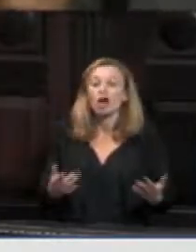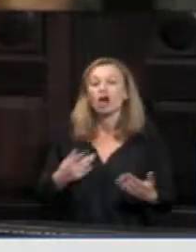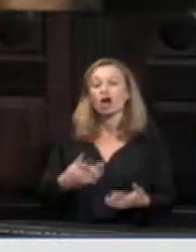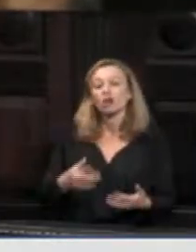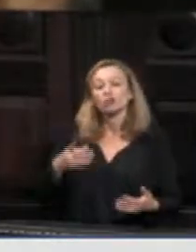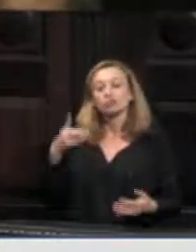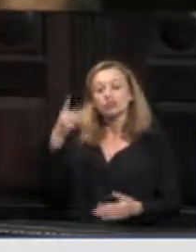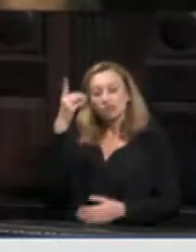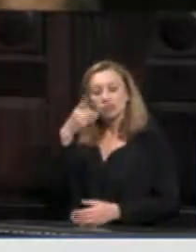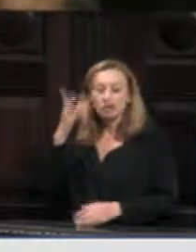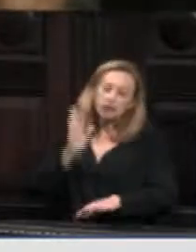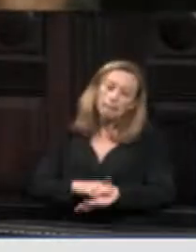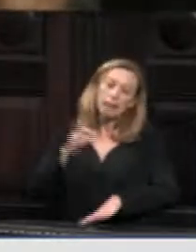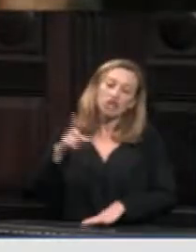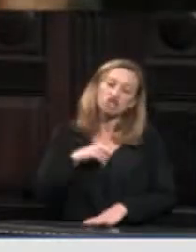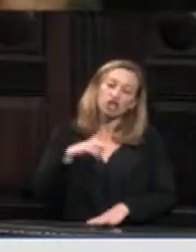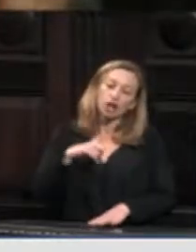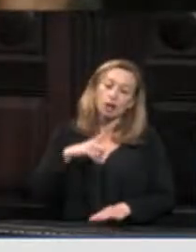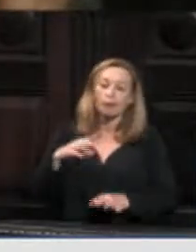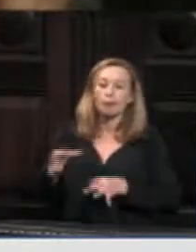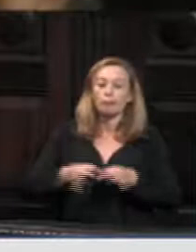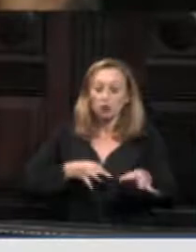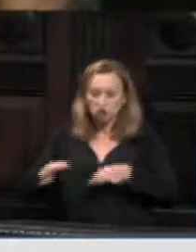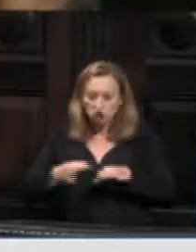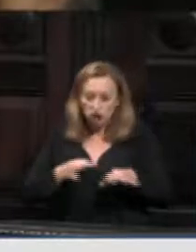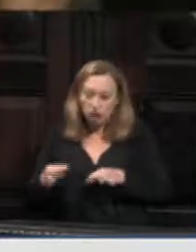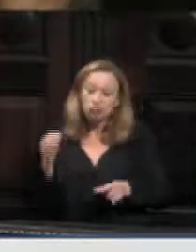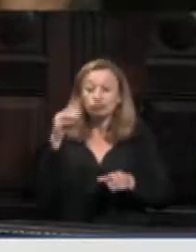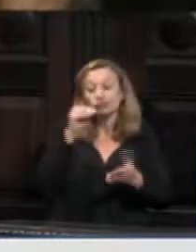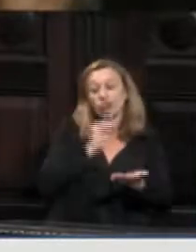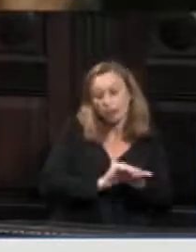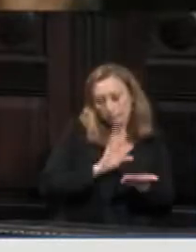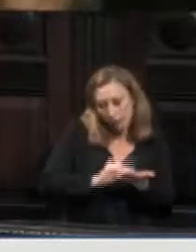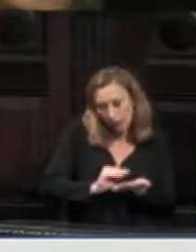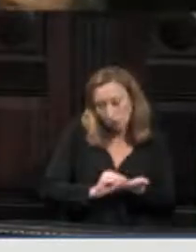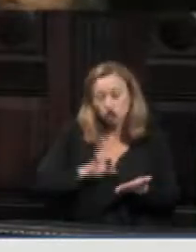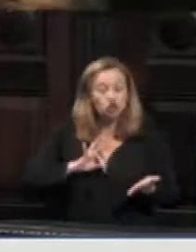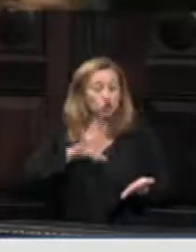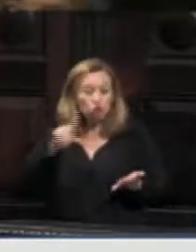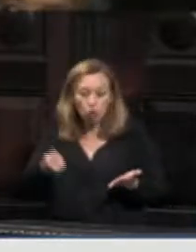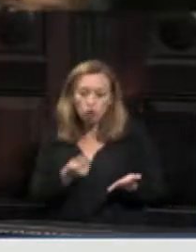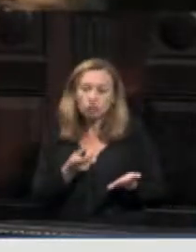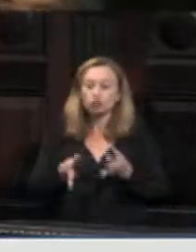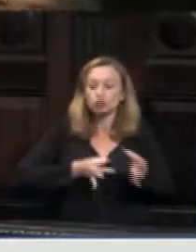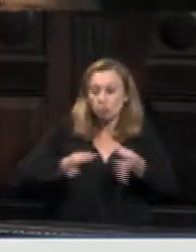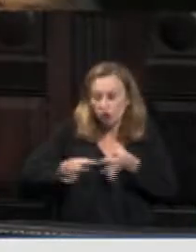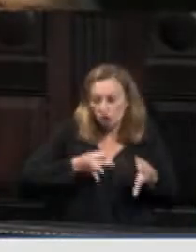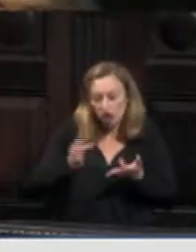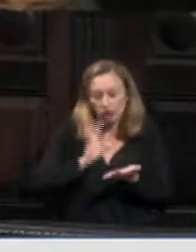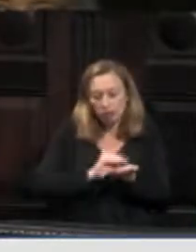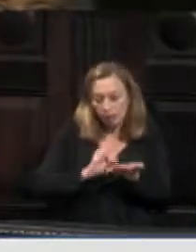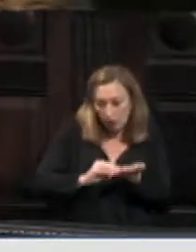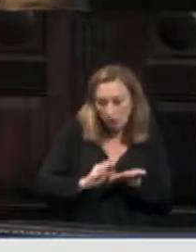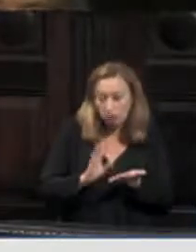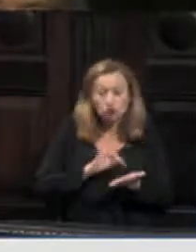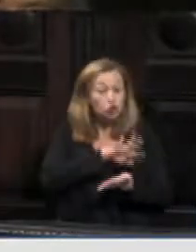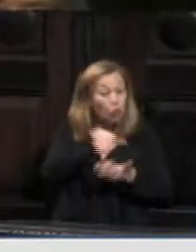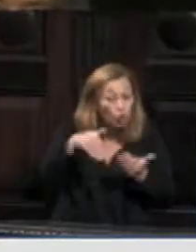projetos em pauta no segundo semestre. Todos os projetos que Vossa Excelência pediu entraram em pauta, todos sem